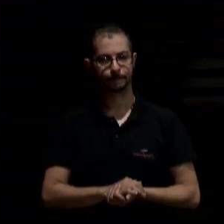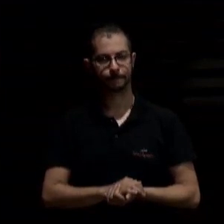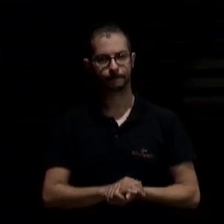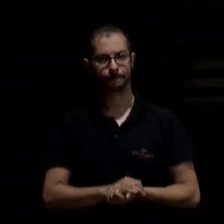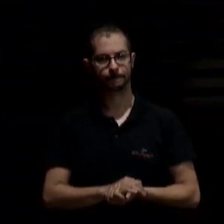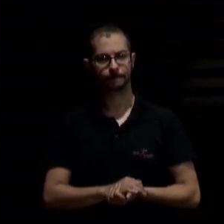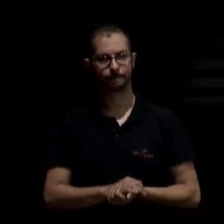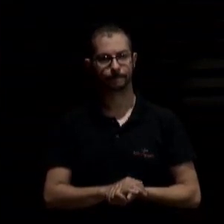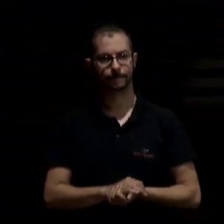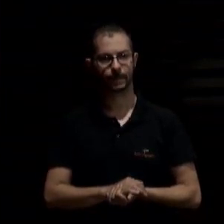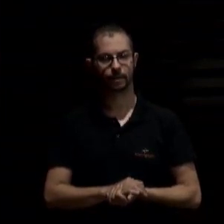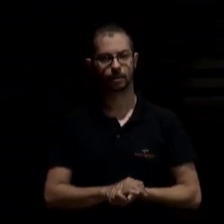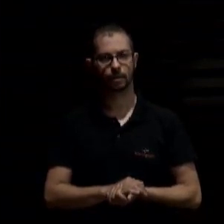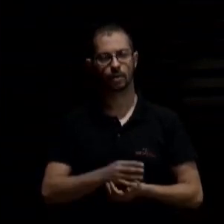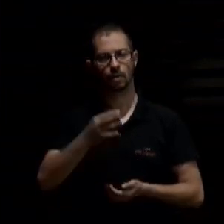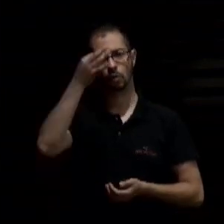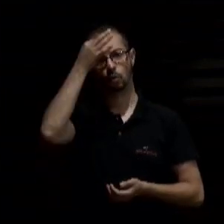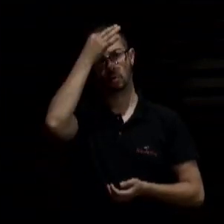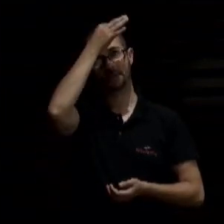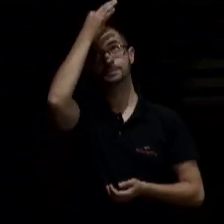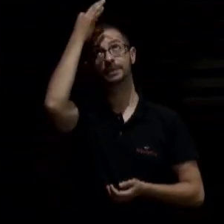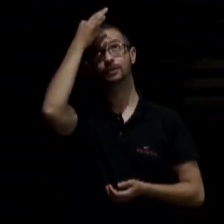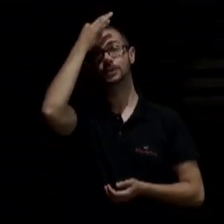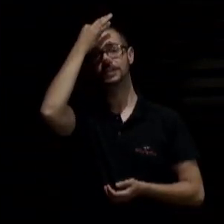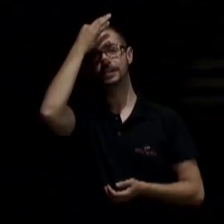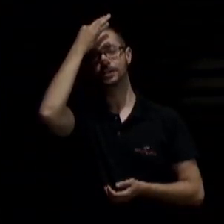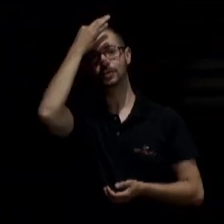Fruto do Espírito Santo é alegria.